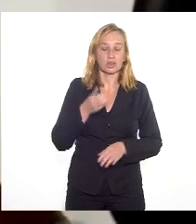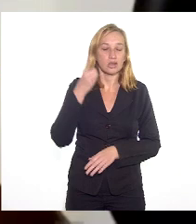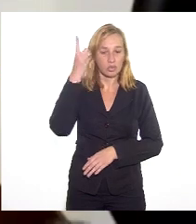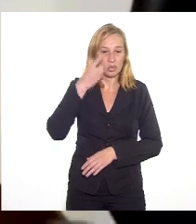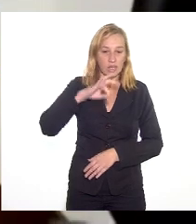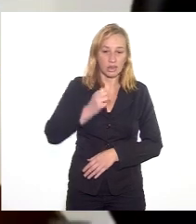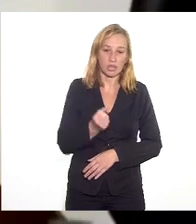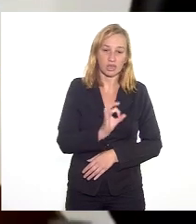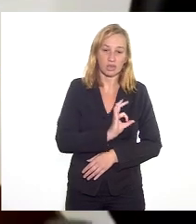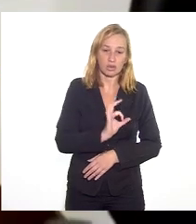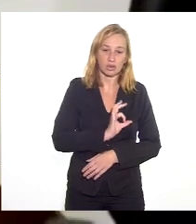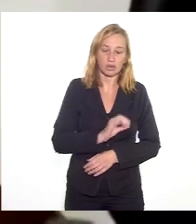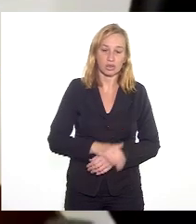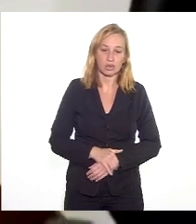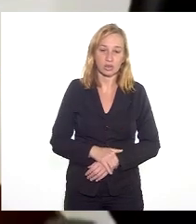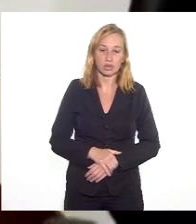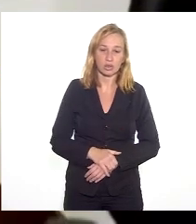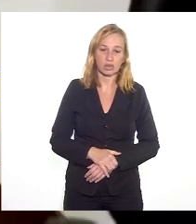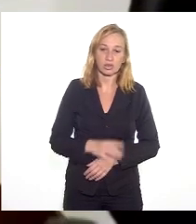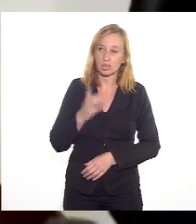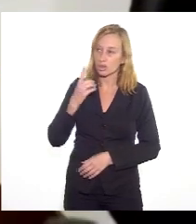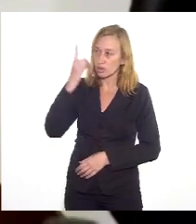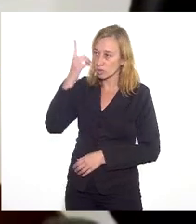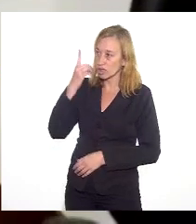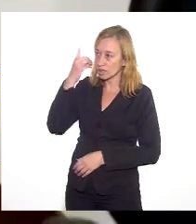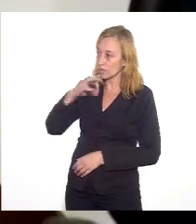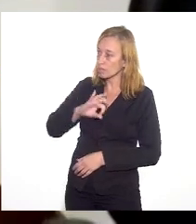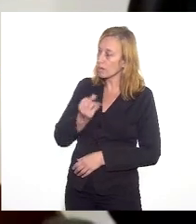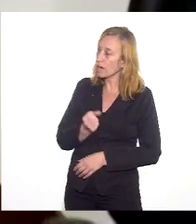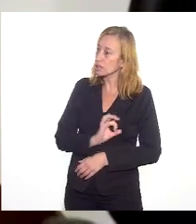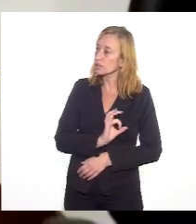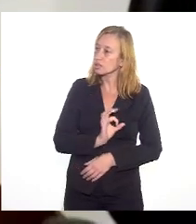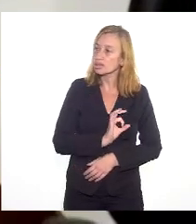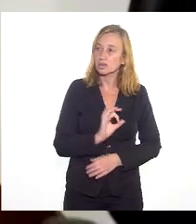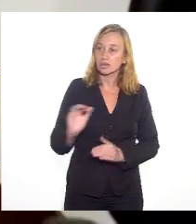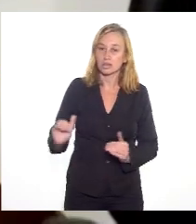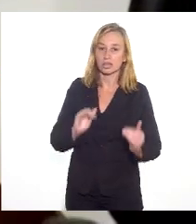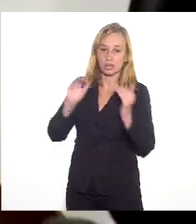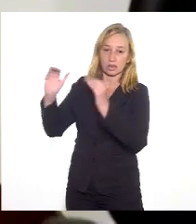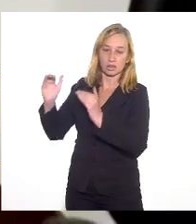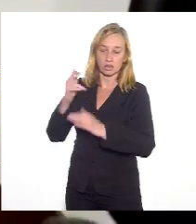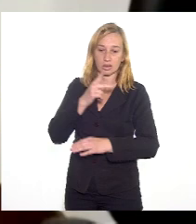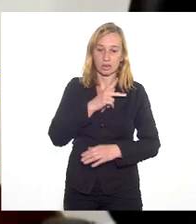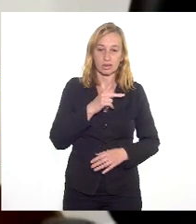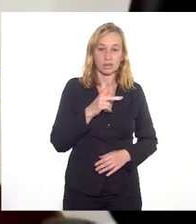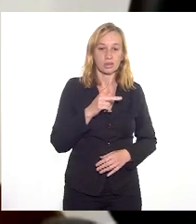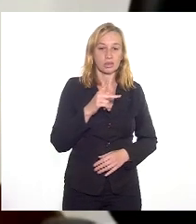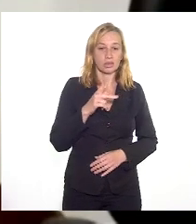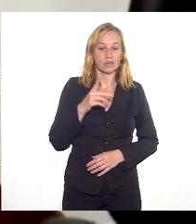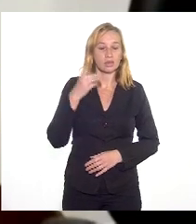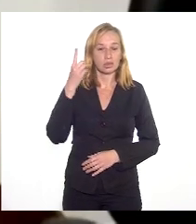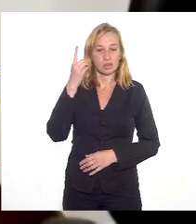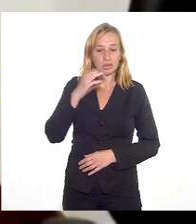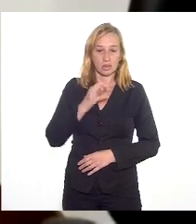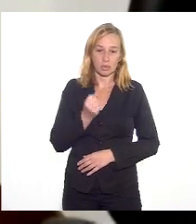Rocha. Deputada Marta, Vossa Excelência é muito diligente, parabéns.